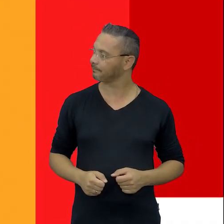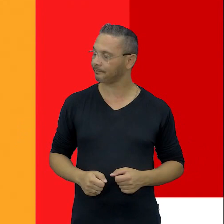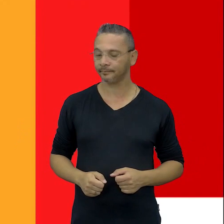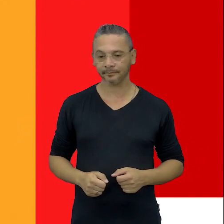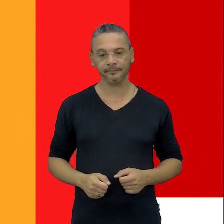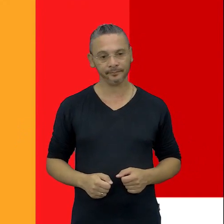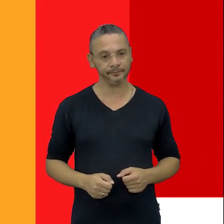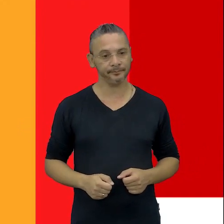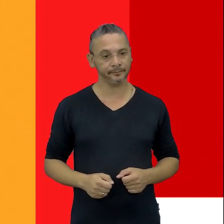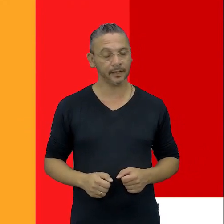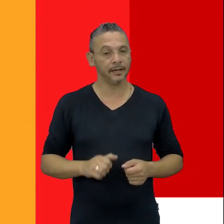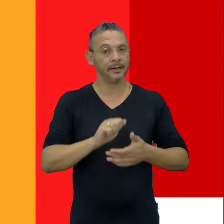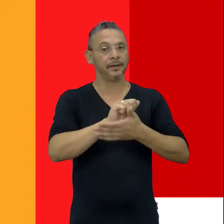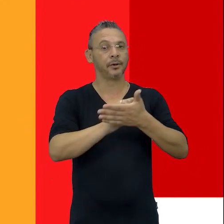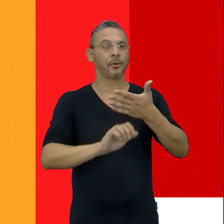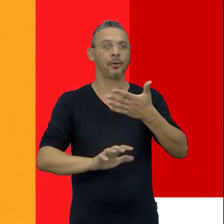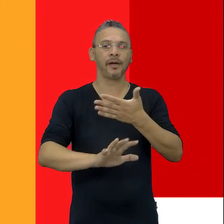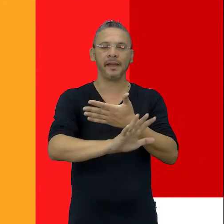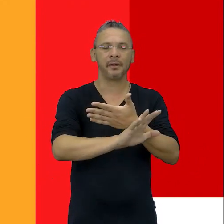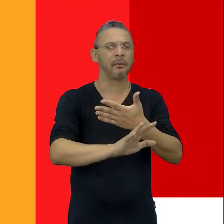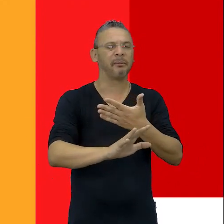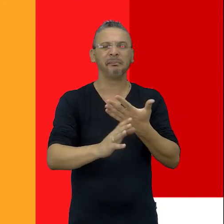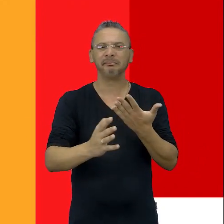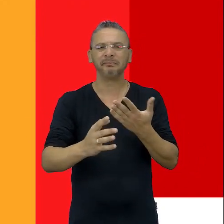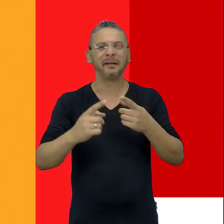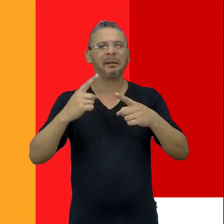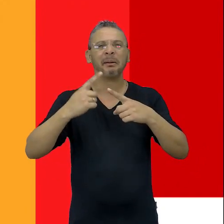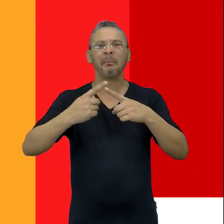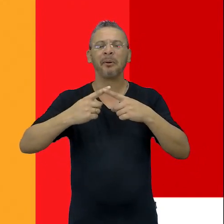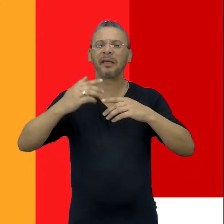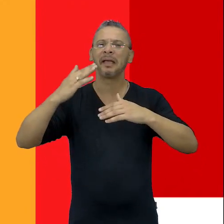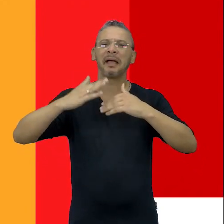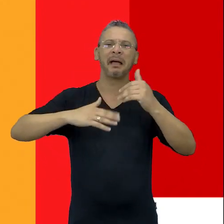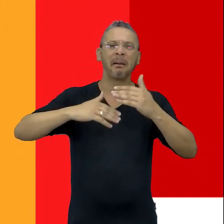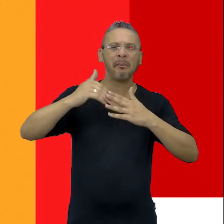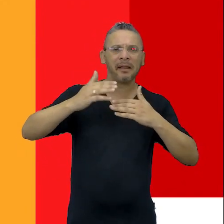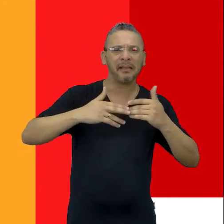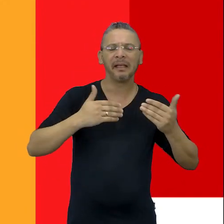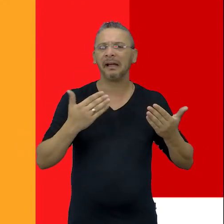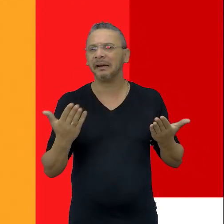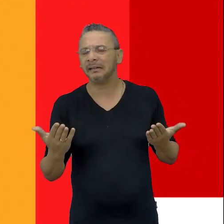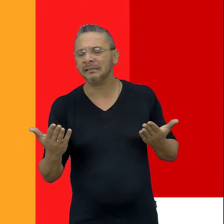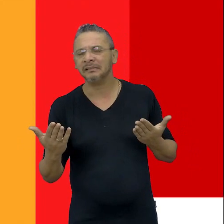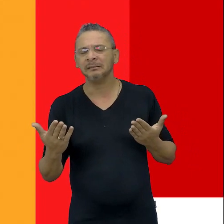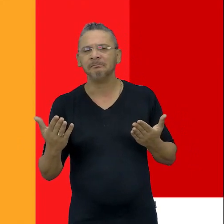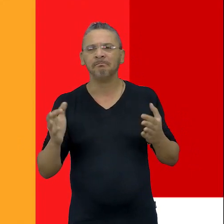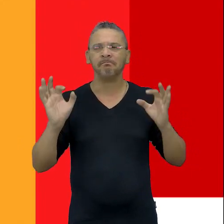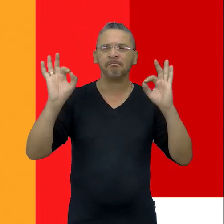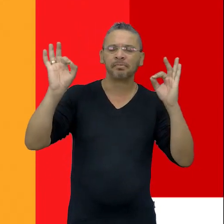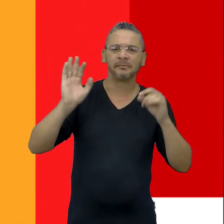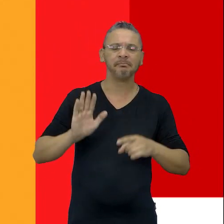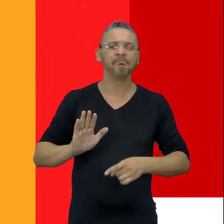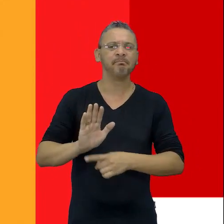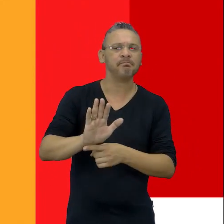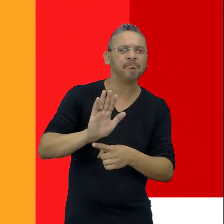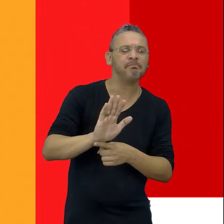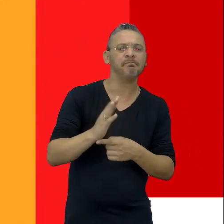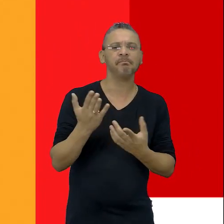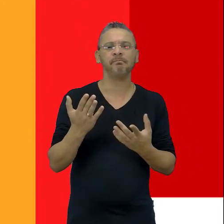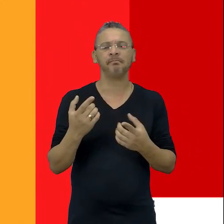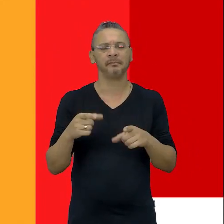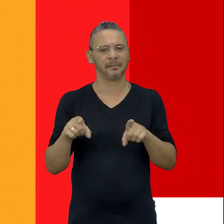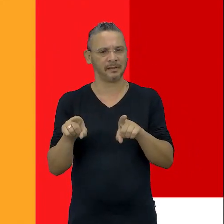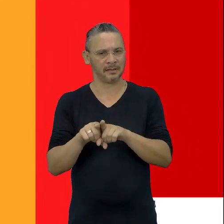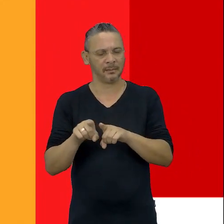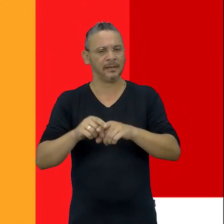O currículo, por que priorizar as habilidades essenciais, as habilidades de suporte, e